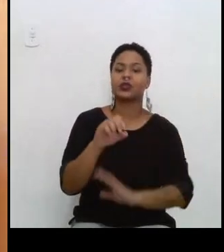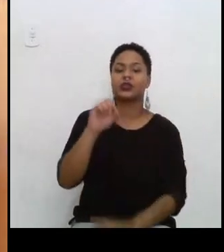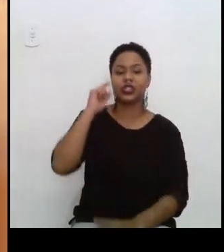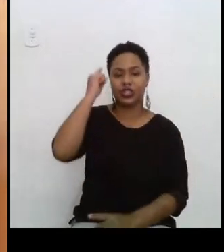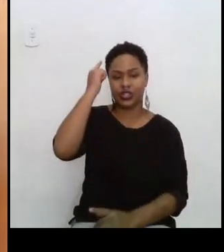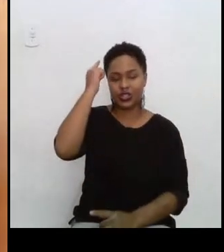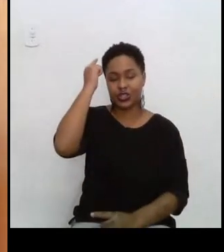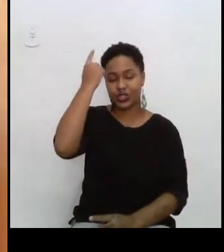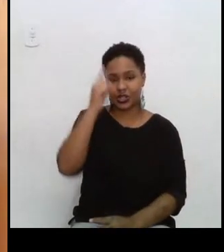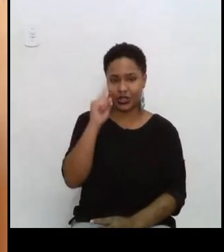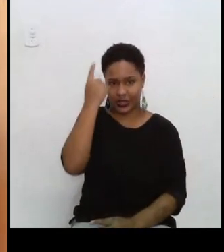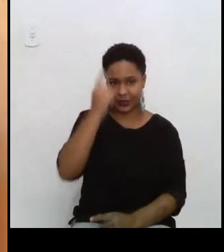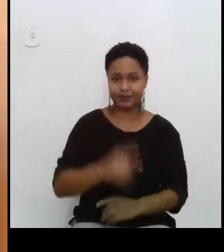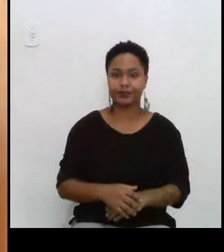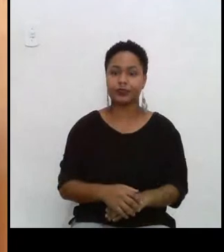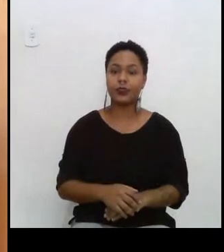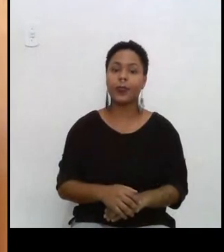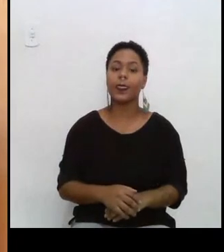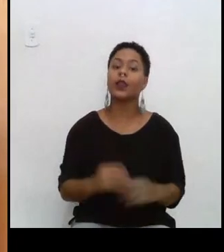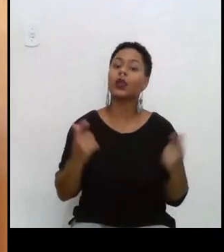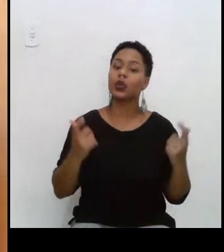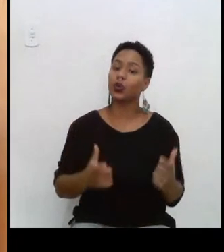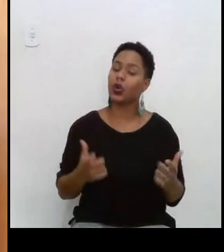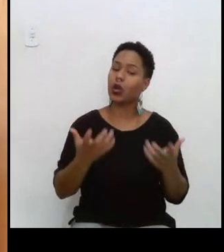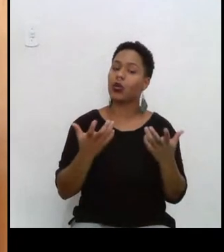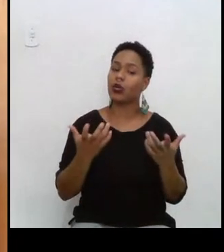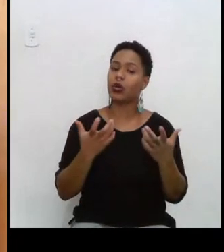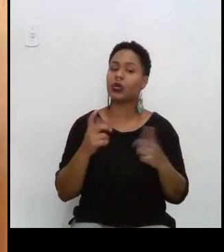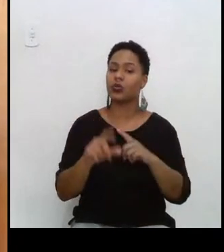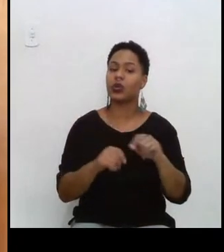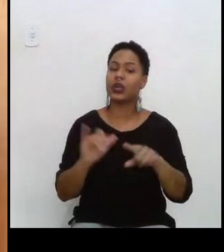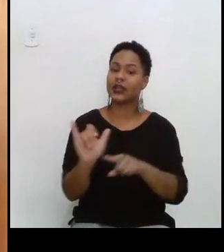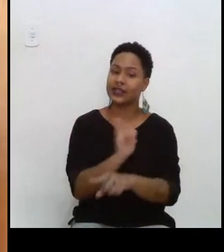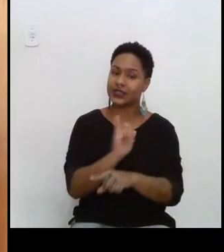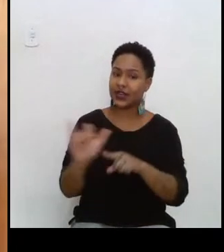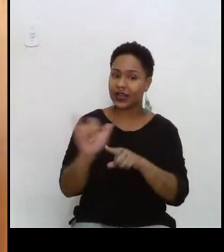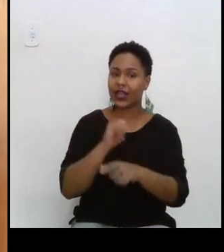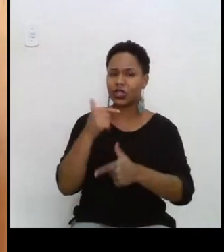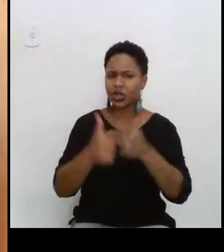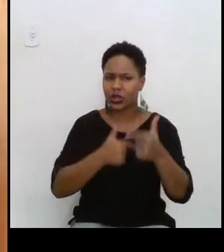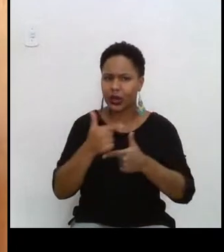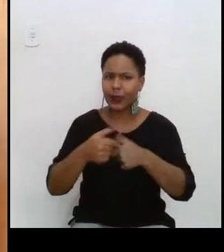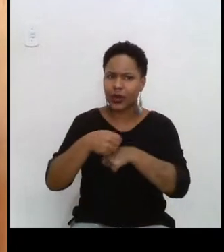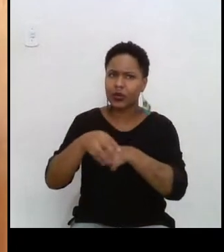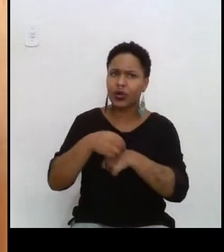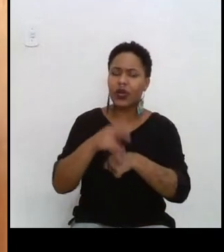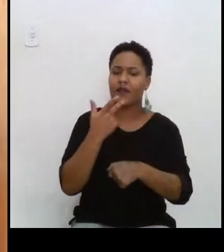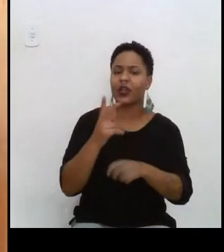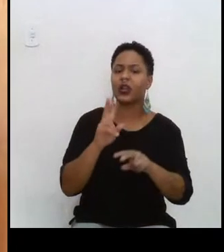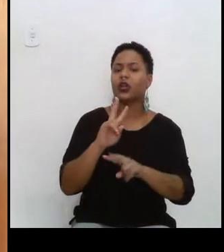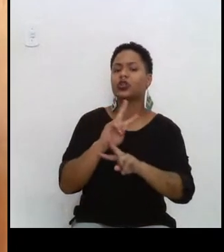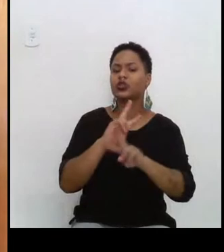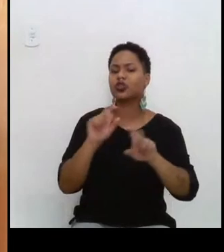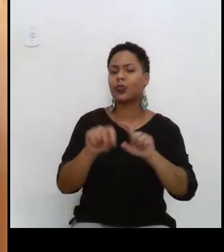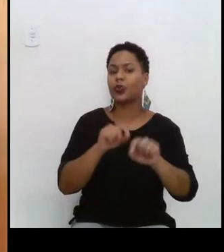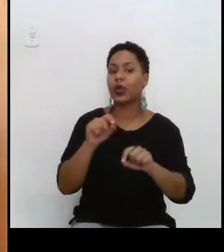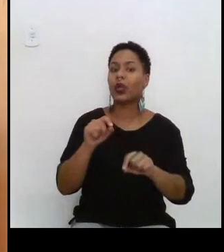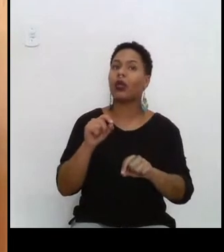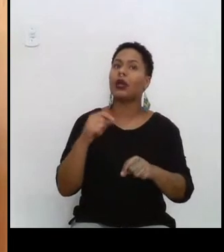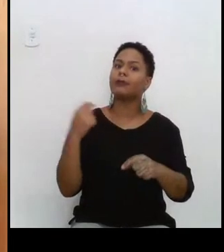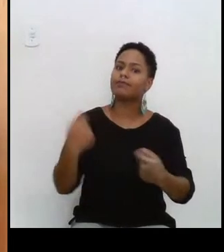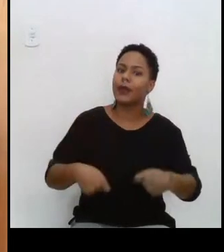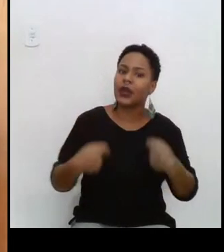permitirá regular estratégias de trabalho ou não para reflexionar sobre la existencia de ativar uma roxo Marco litiga ou implicar